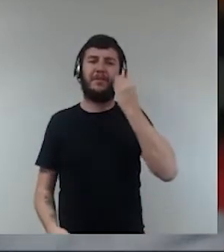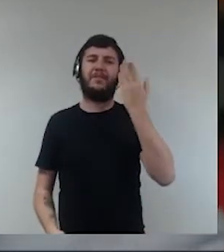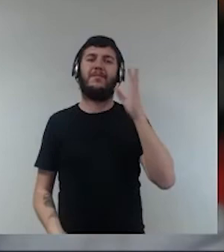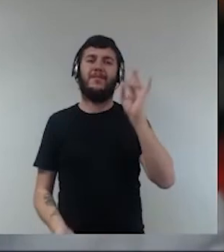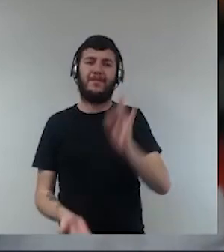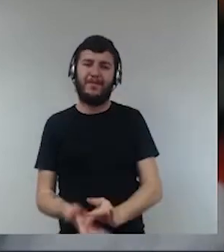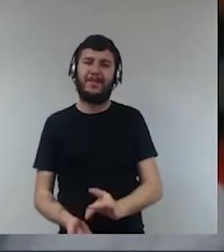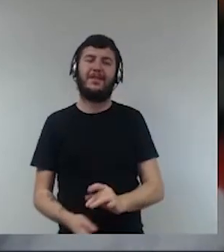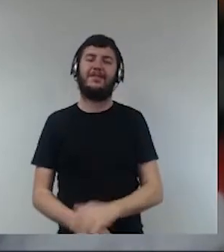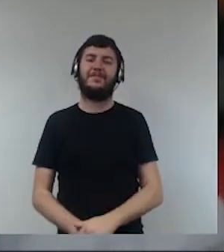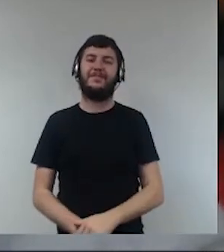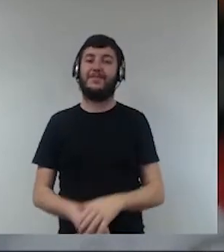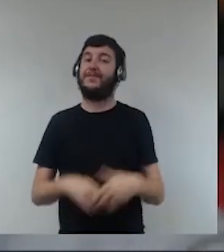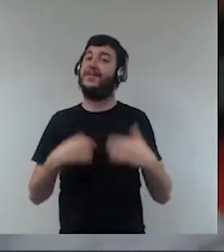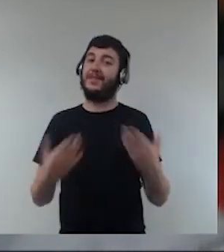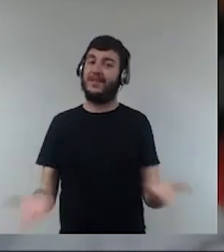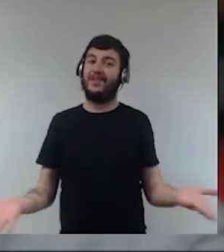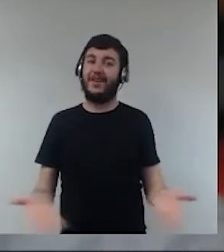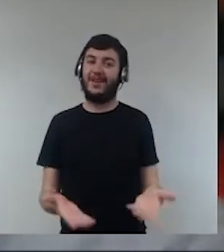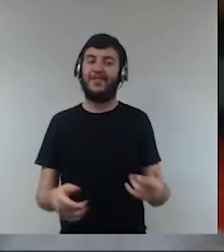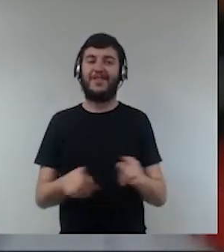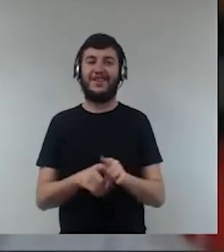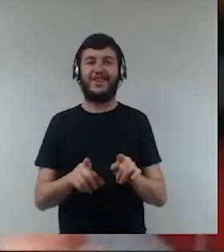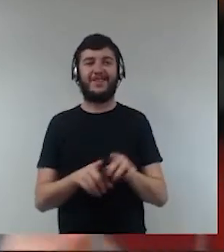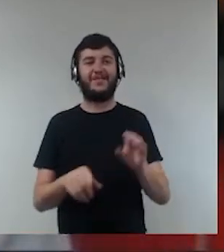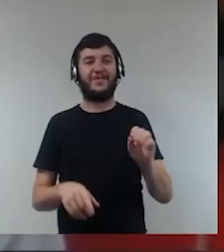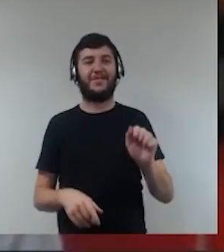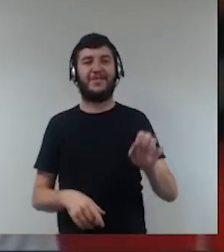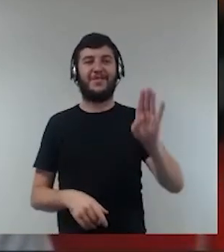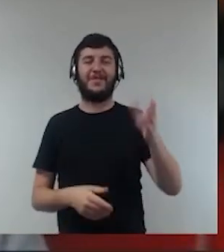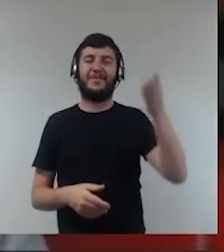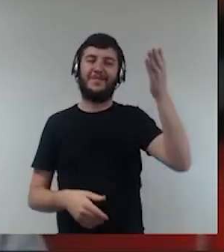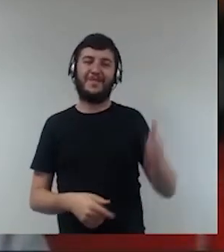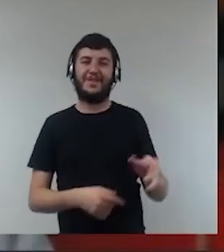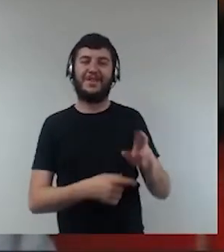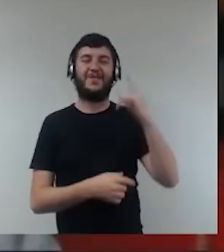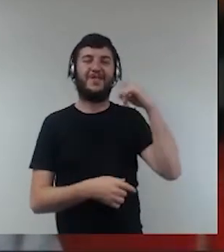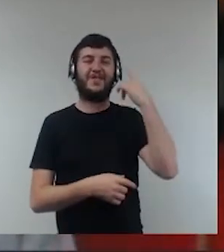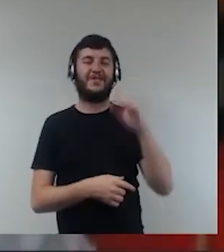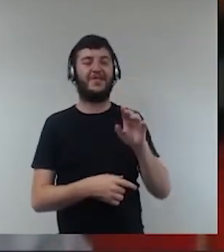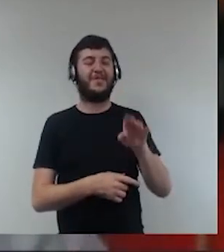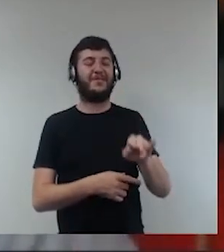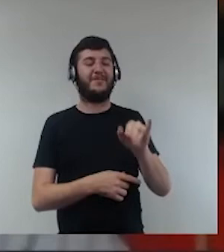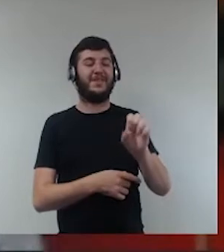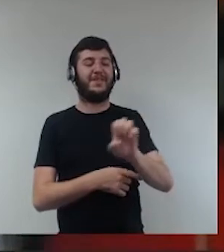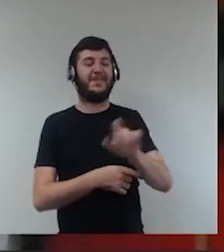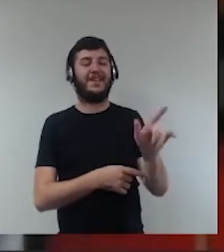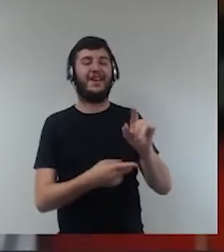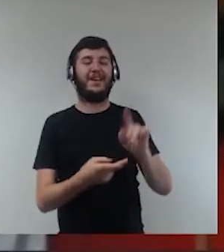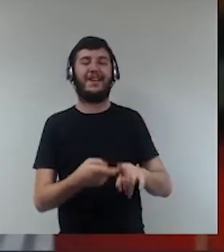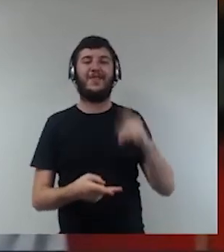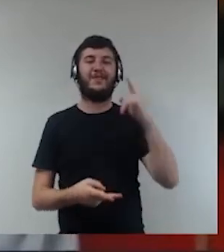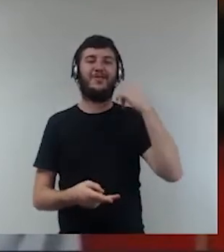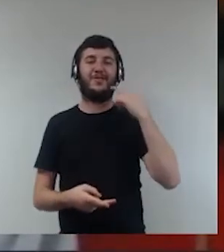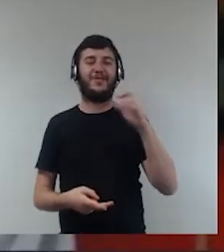minhas considerações, e abro pela ordem, então, o doutor Misael, posteriormente a doutora Rogéria, e por